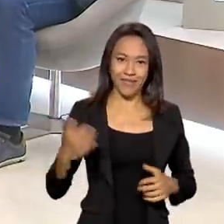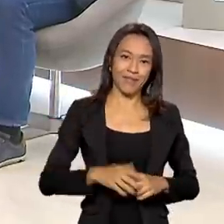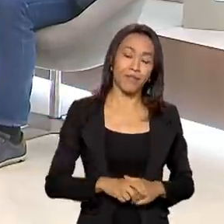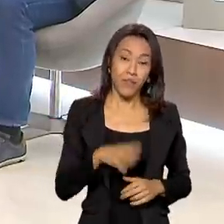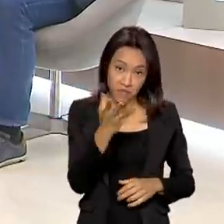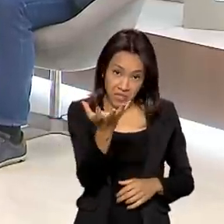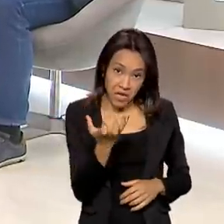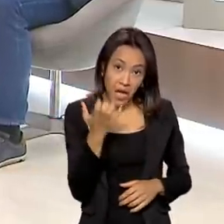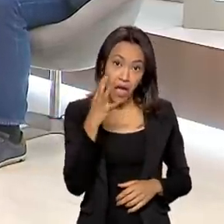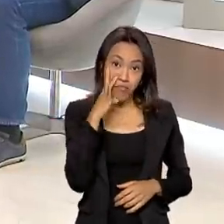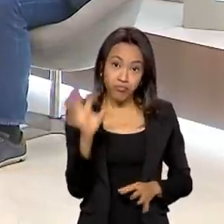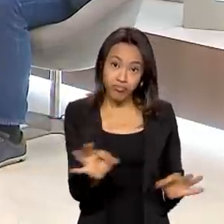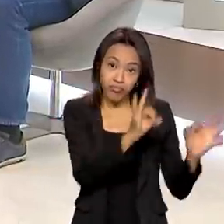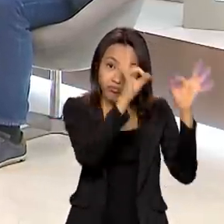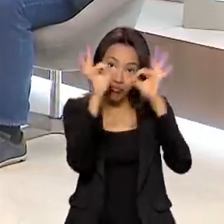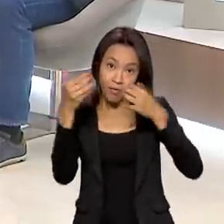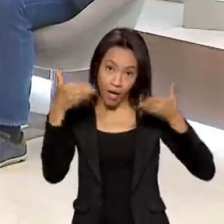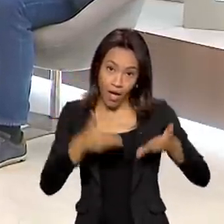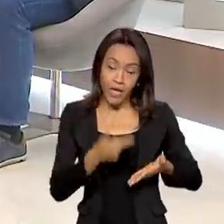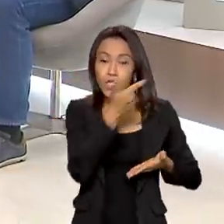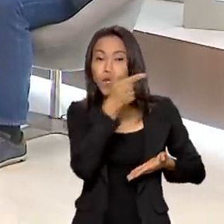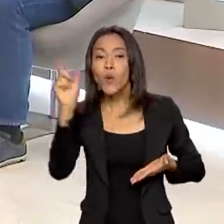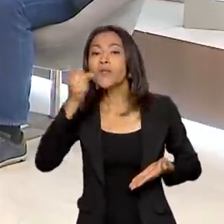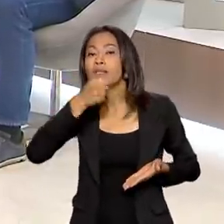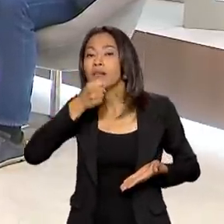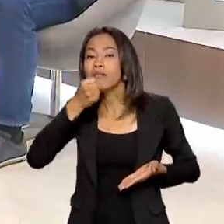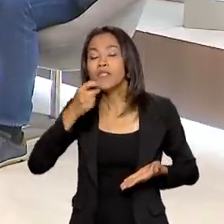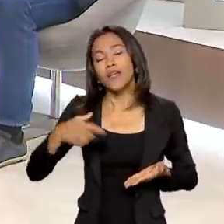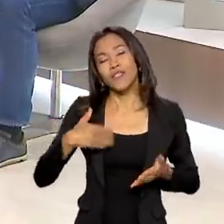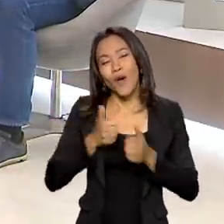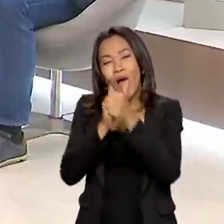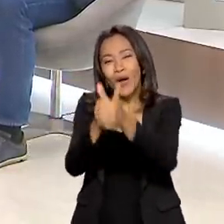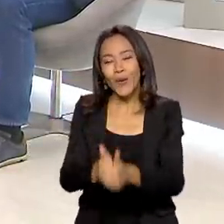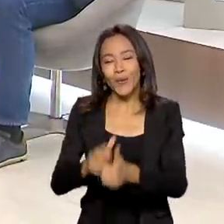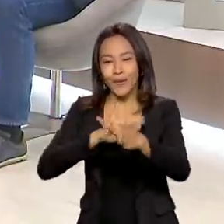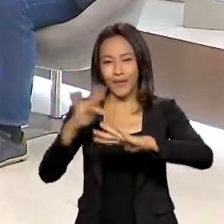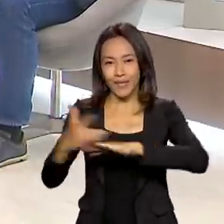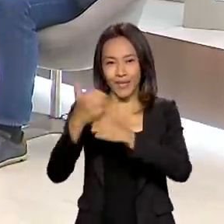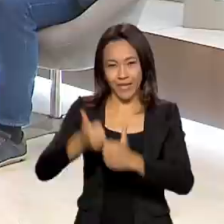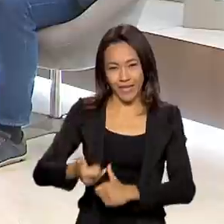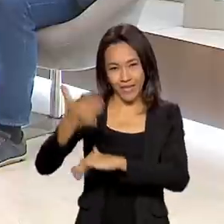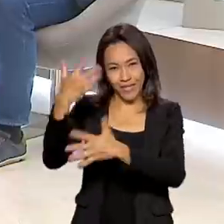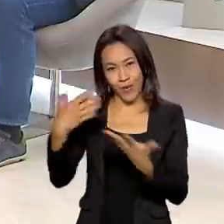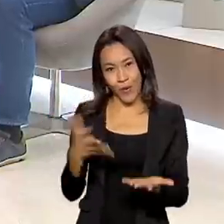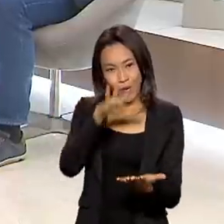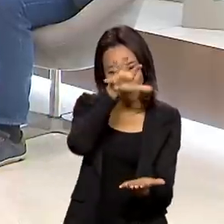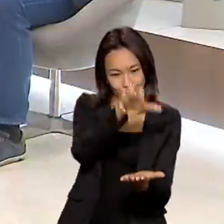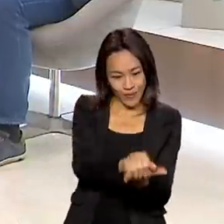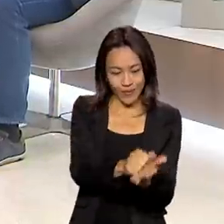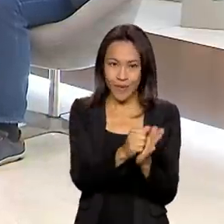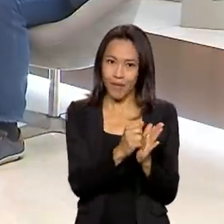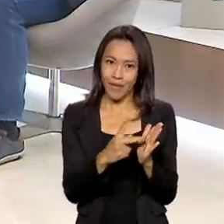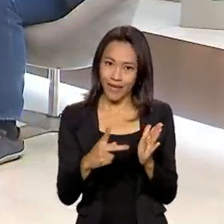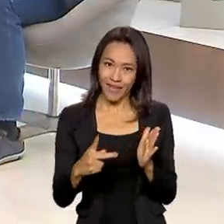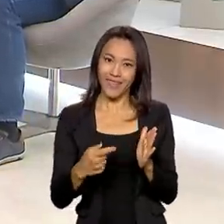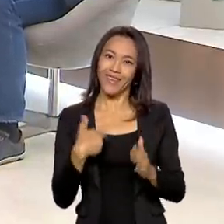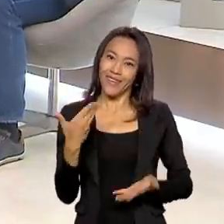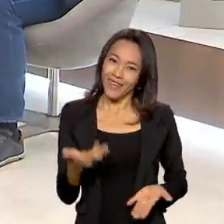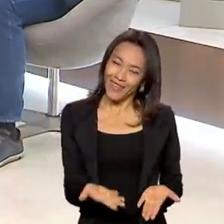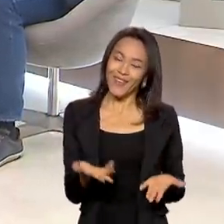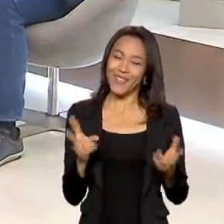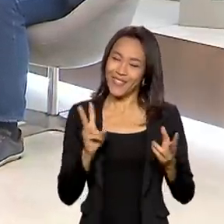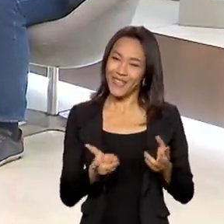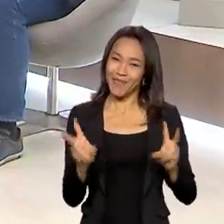Se você quiser rever esta ou outras entrevistas, é só acompanhar as nossas redes sociais ou baixar o TV Brasil Play. E o Brasil